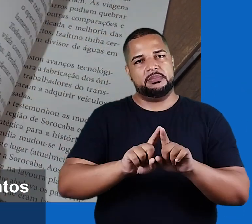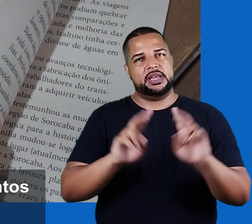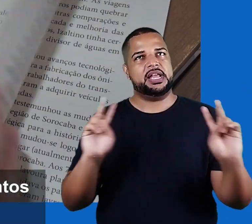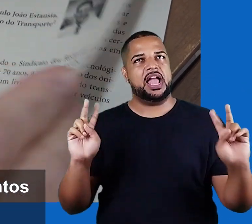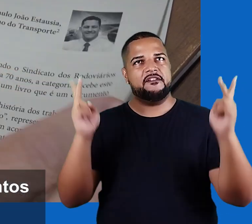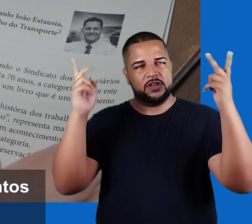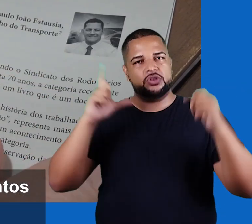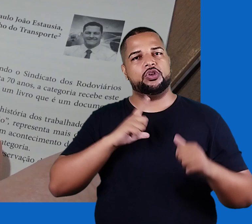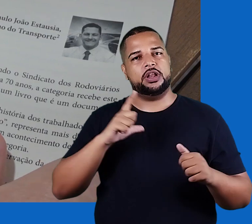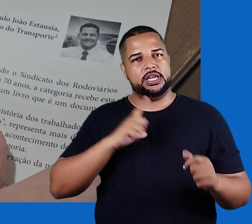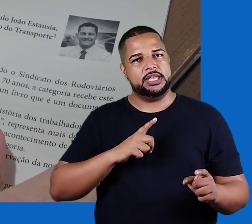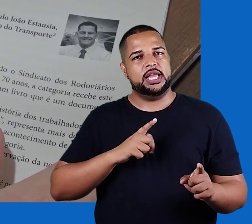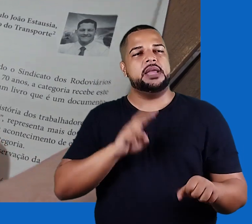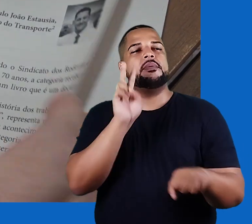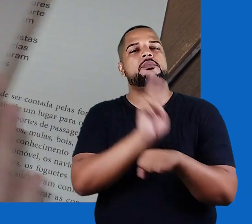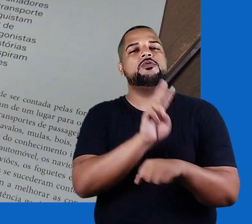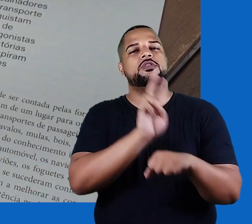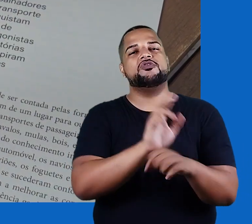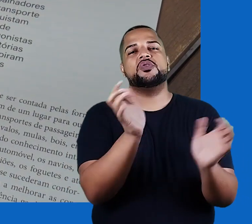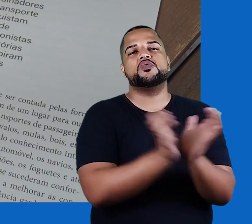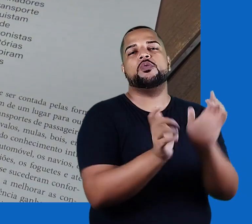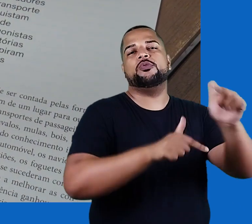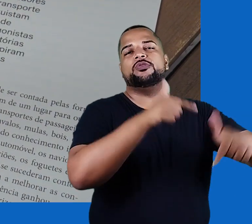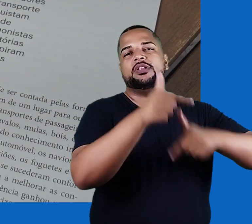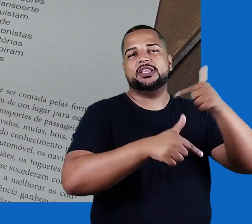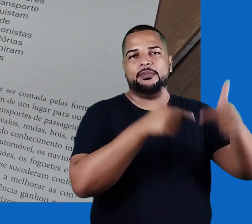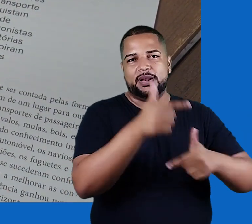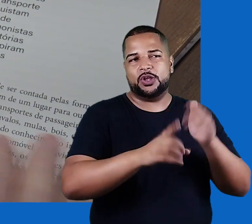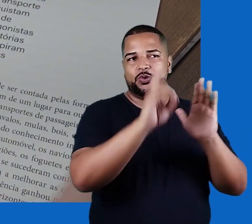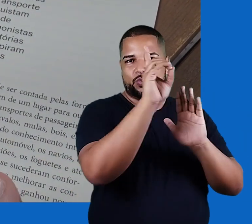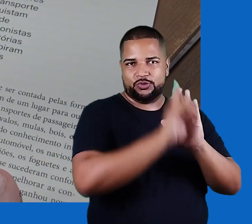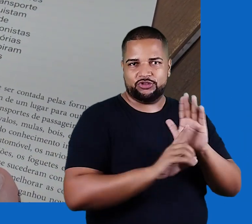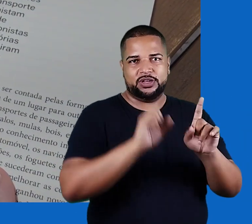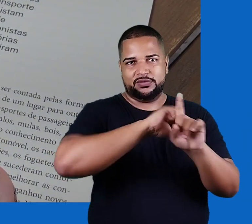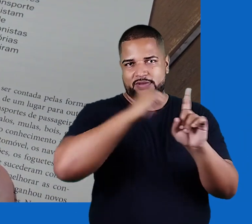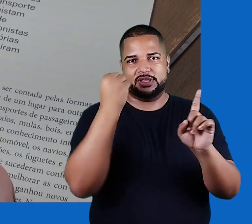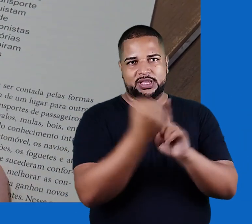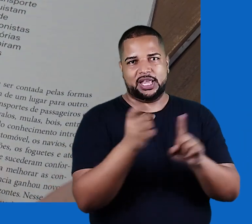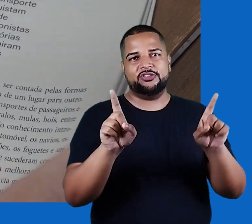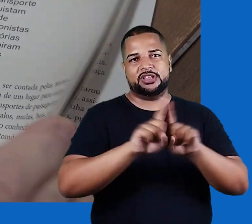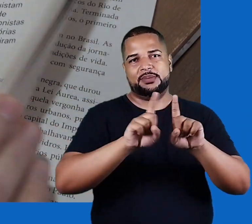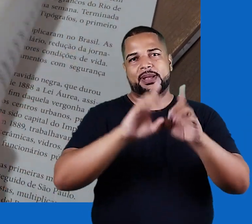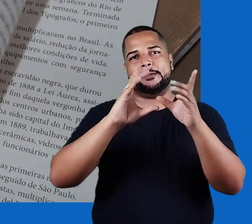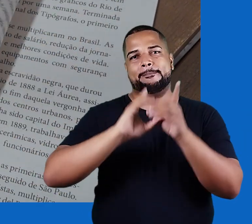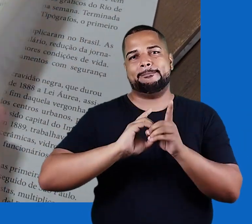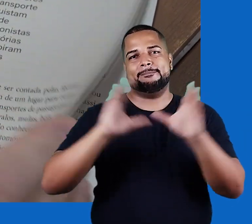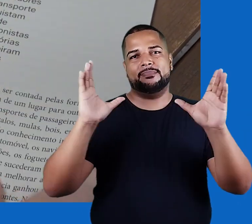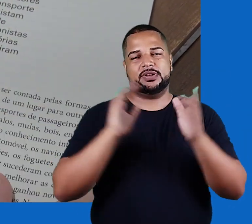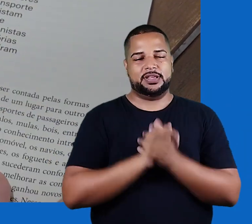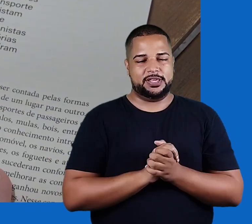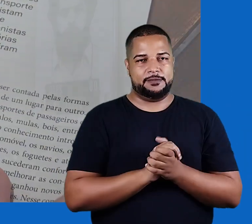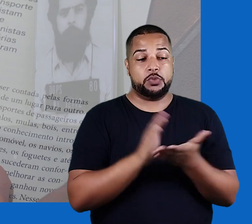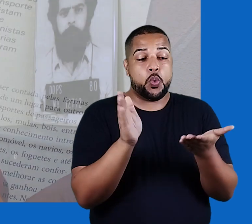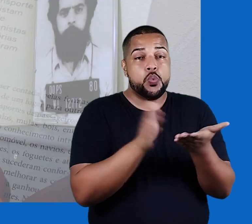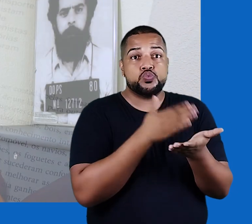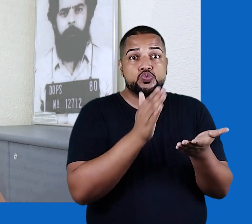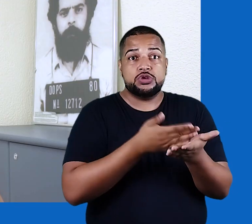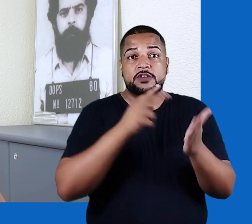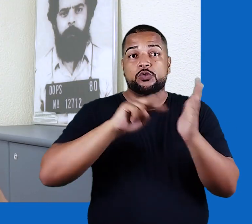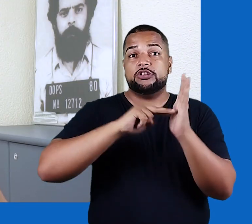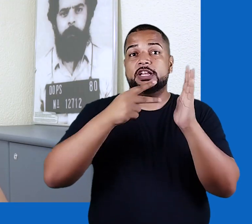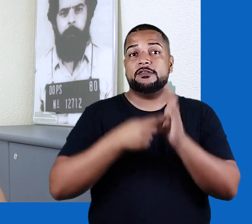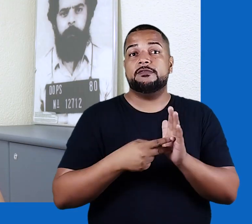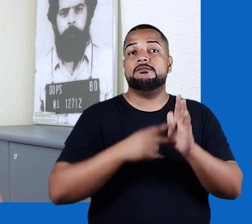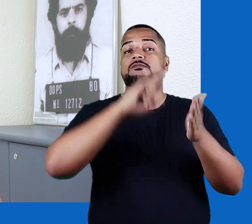populares e progressistas, em defesa da classe trabalhadora, dos direitos civis e da democracia. Esse livro é um